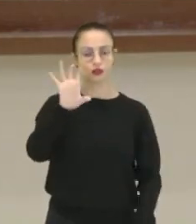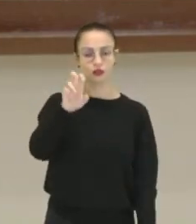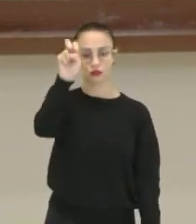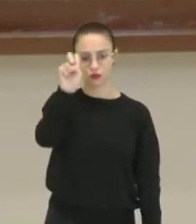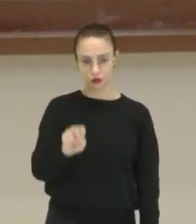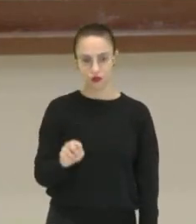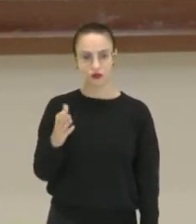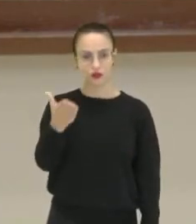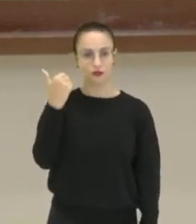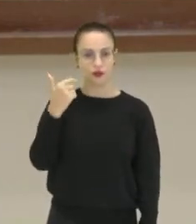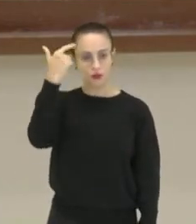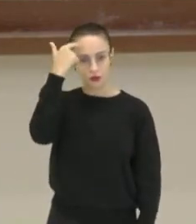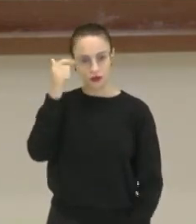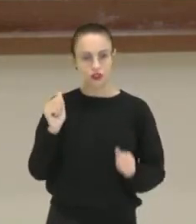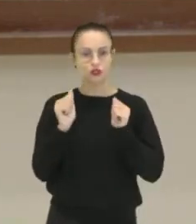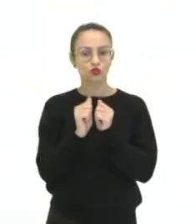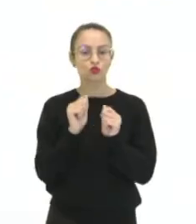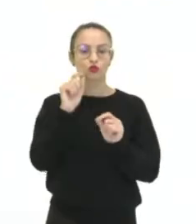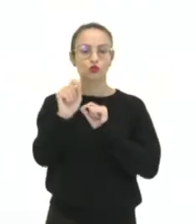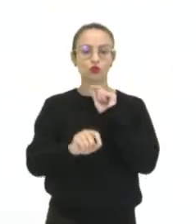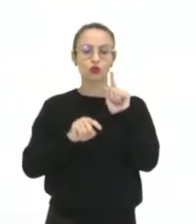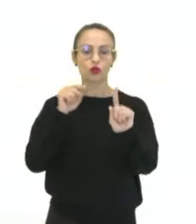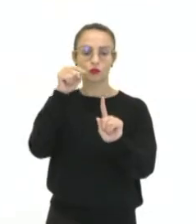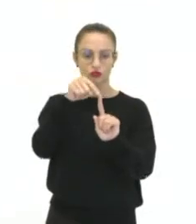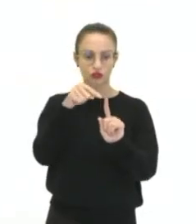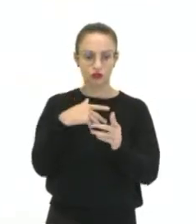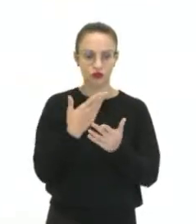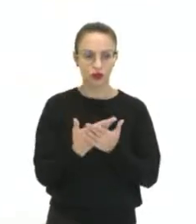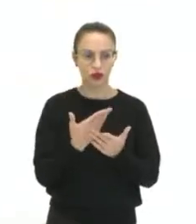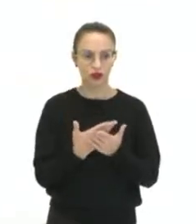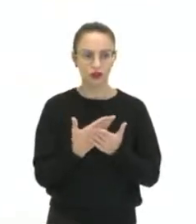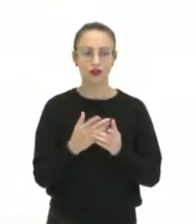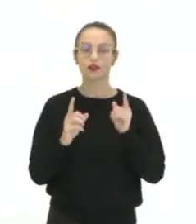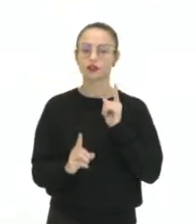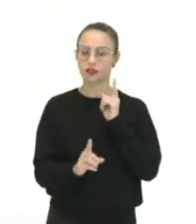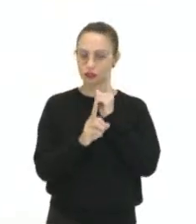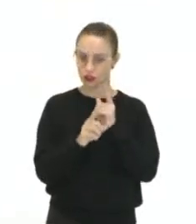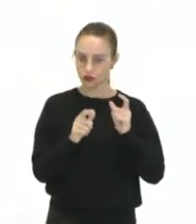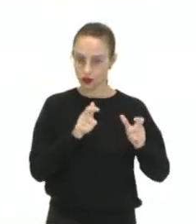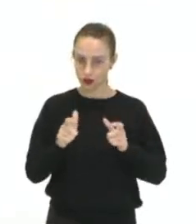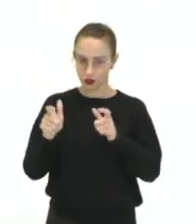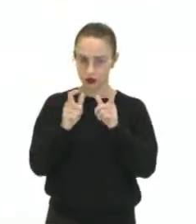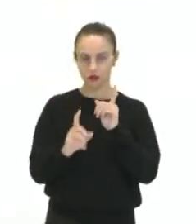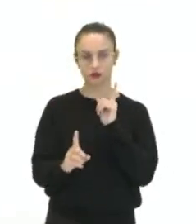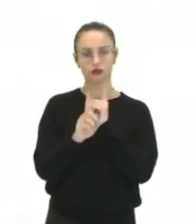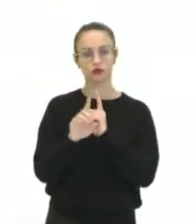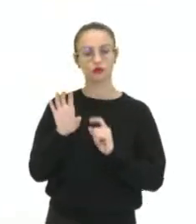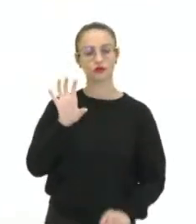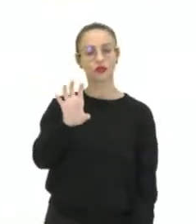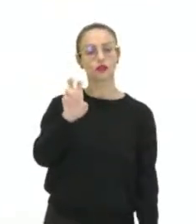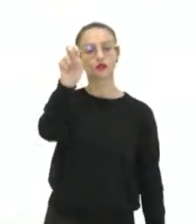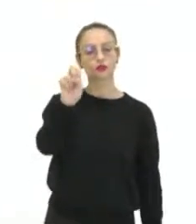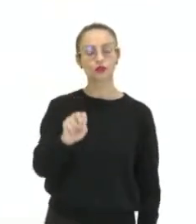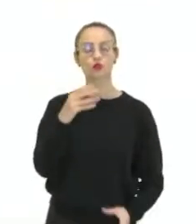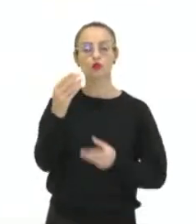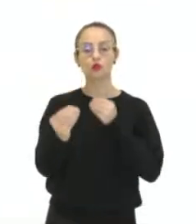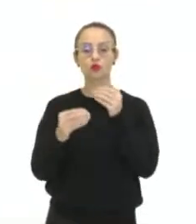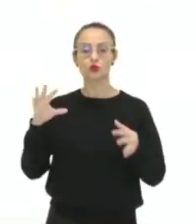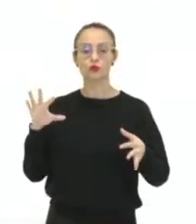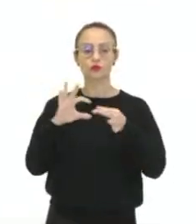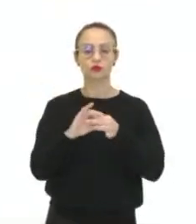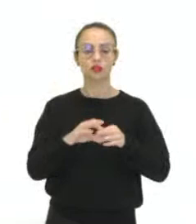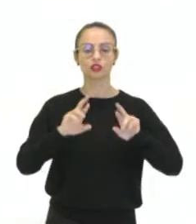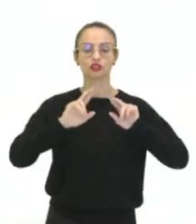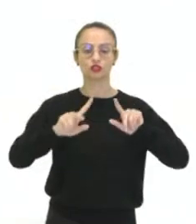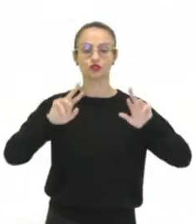sul. Vamos pensar juntos ali no objetivo, né? Identificar a localização da região sul através de